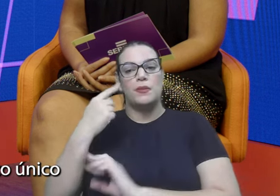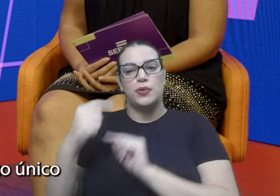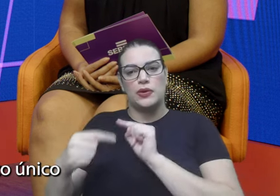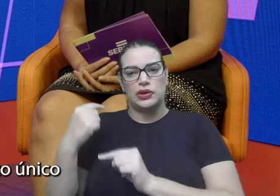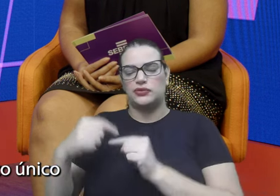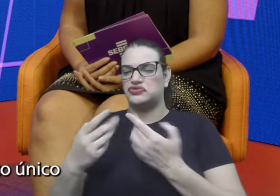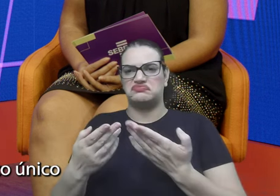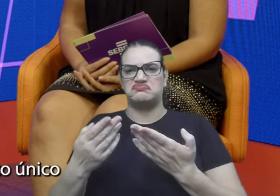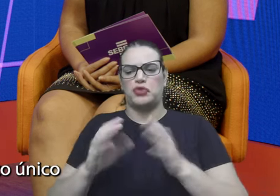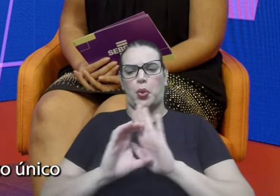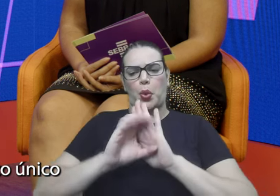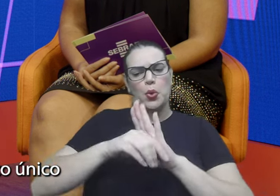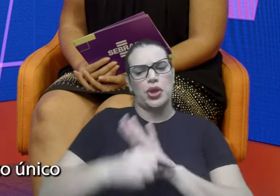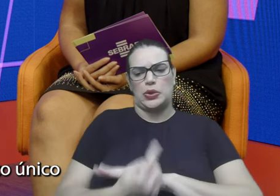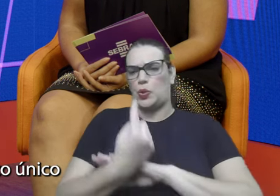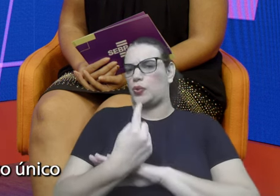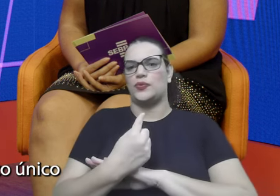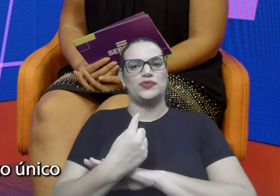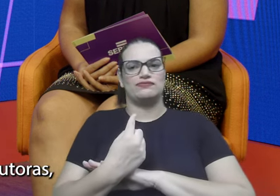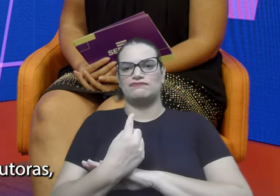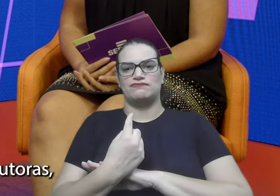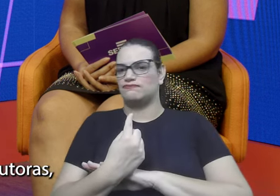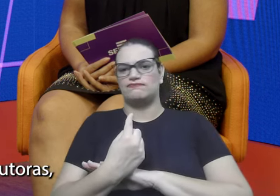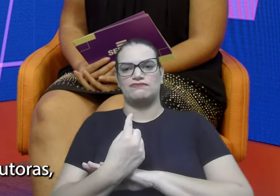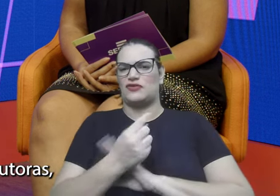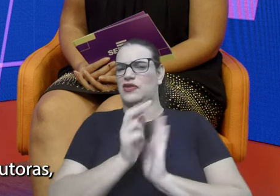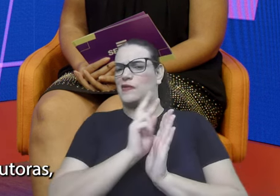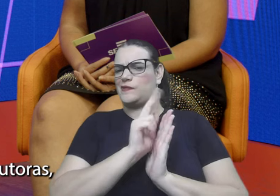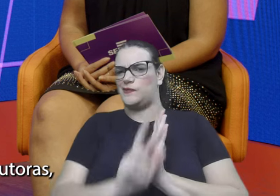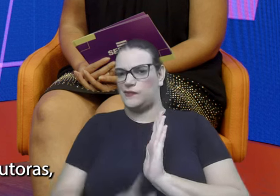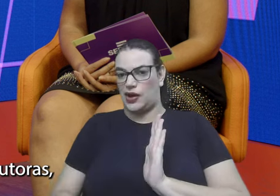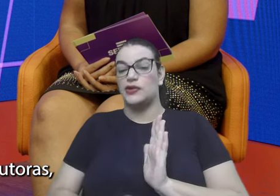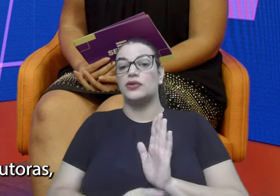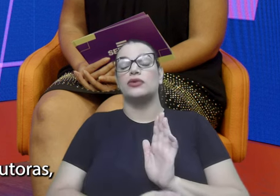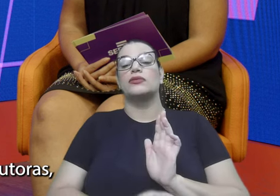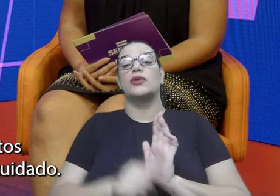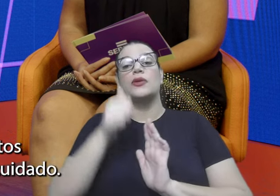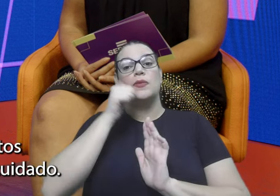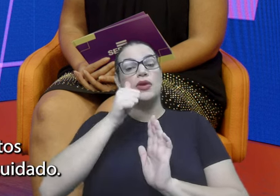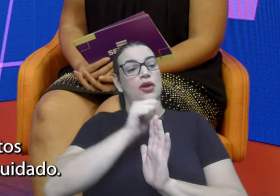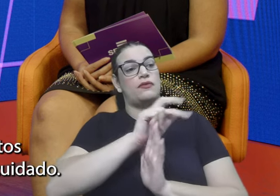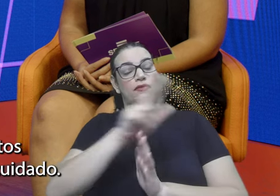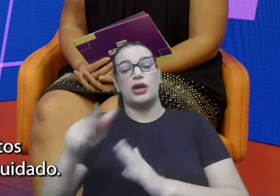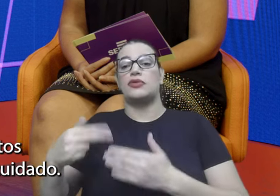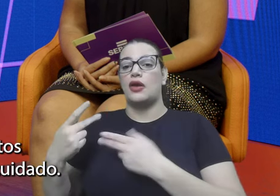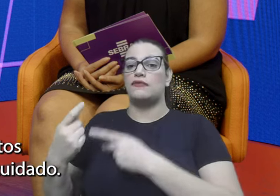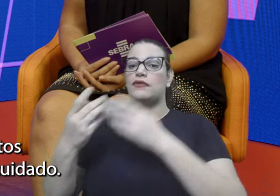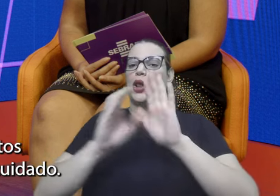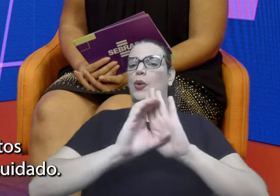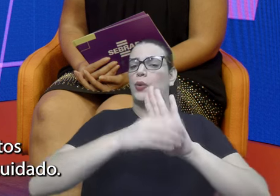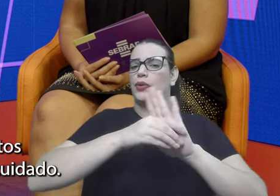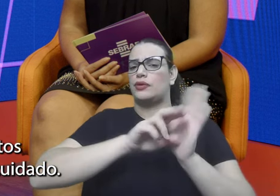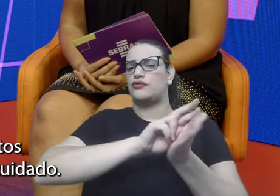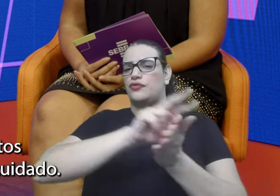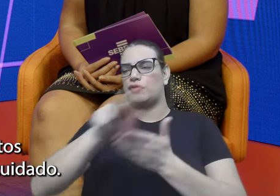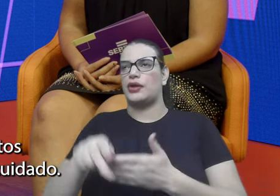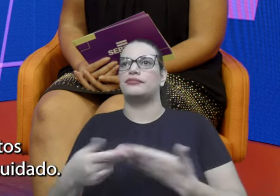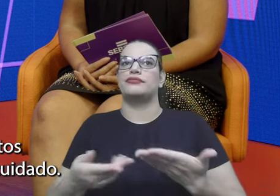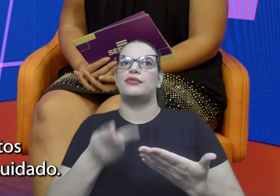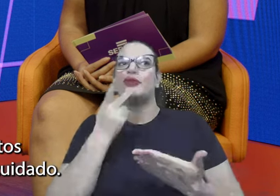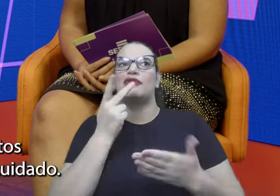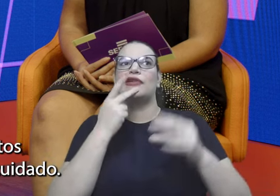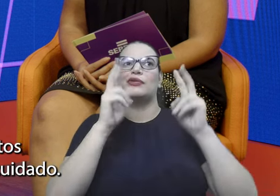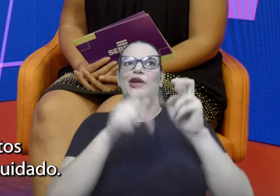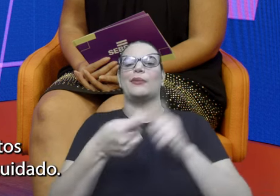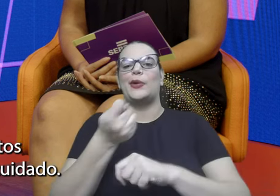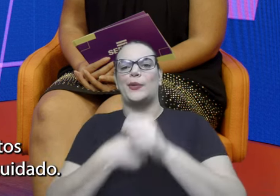na verdade não tem um conceito único para esse termo mas diversas autoras elas trazem diversos conceitos para